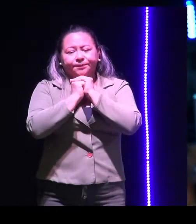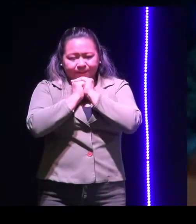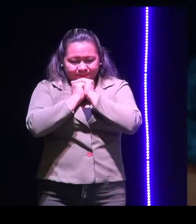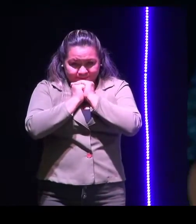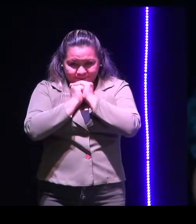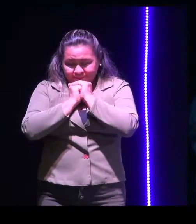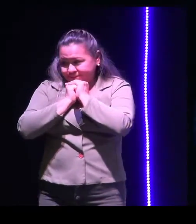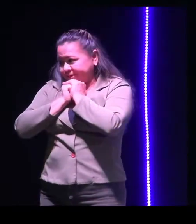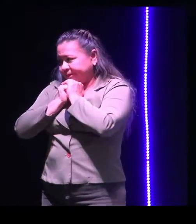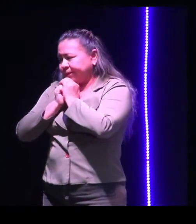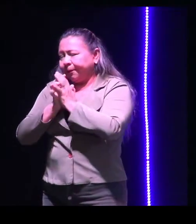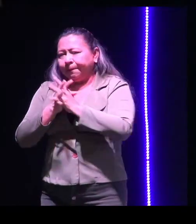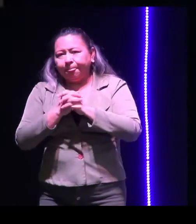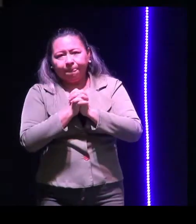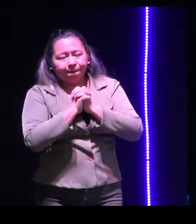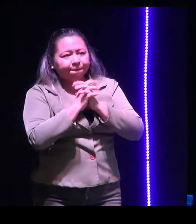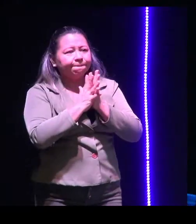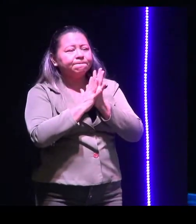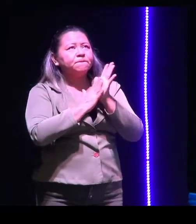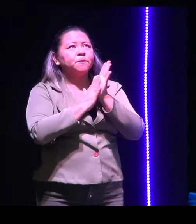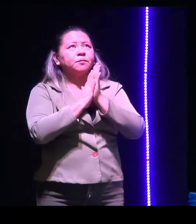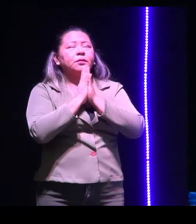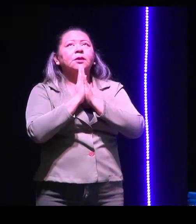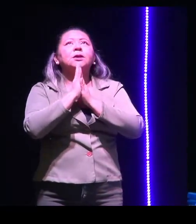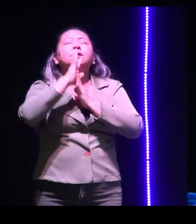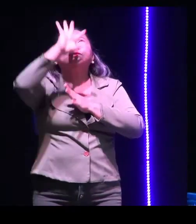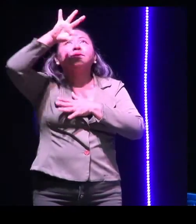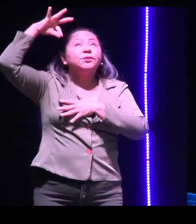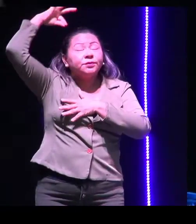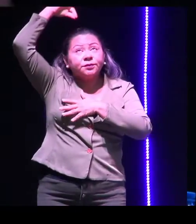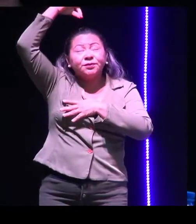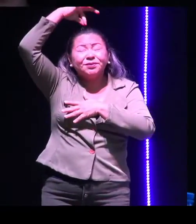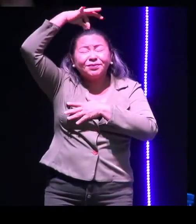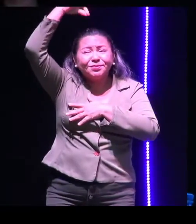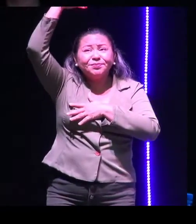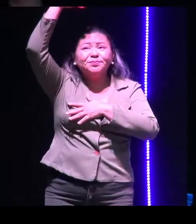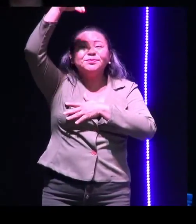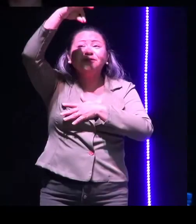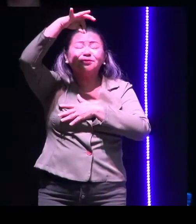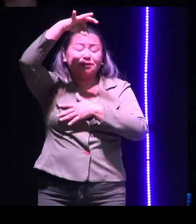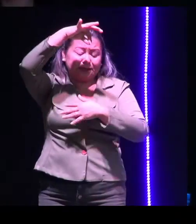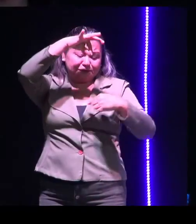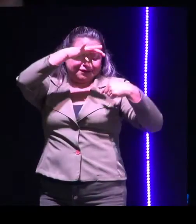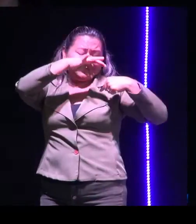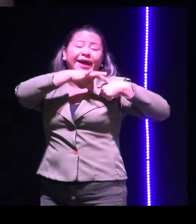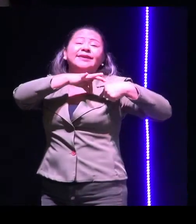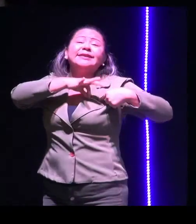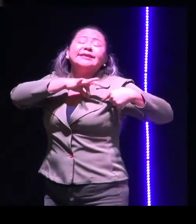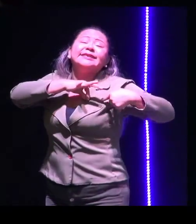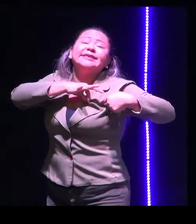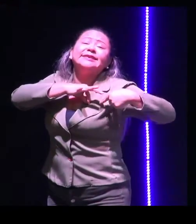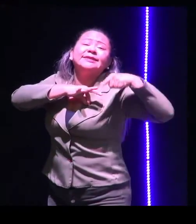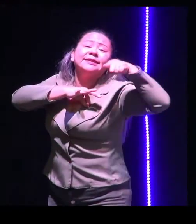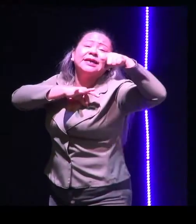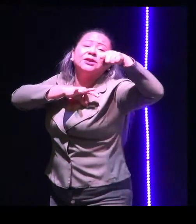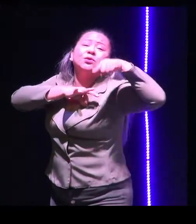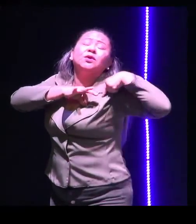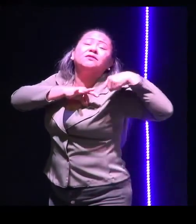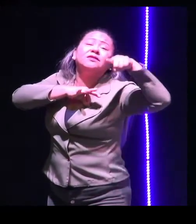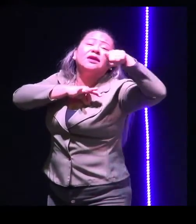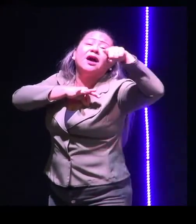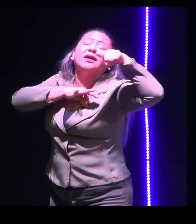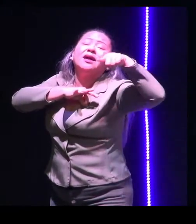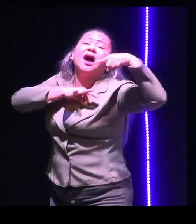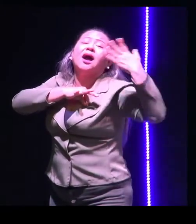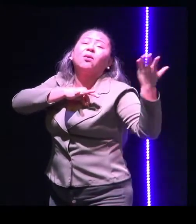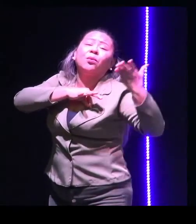E eu quero concluir dizendo isso. O Espírito de Deus está aqui. O Espírito de Deus está aí com